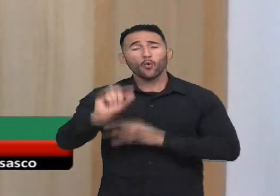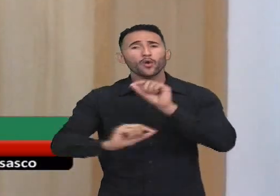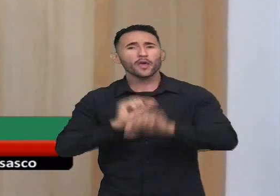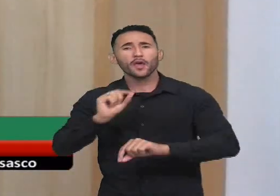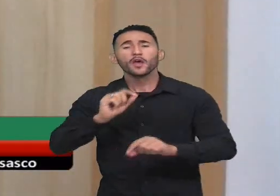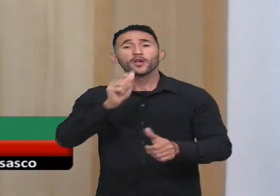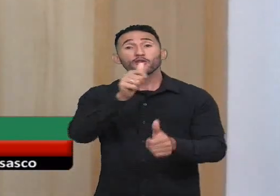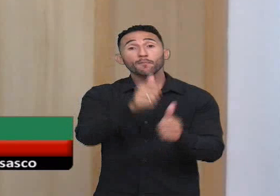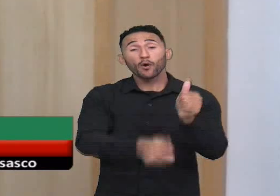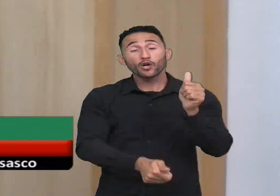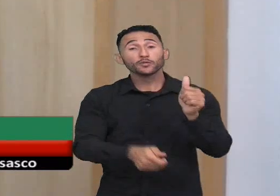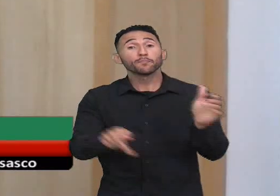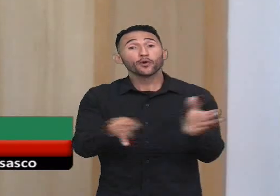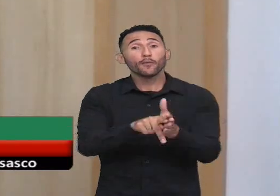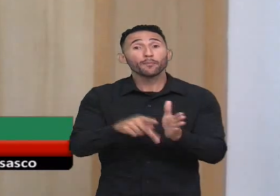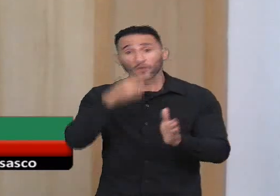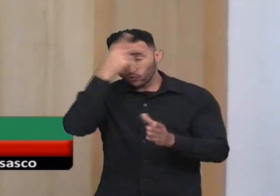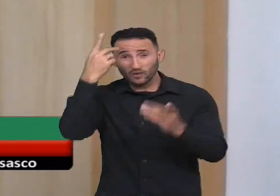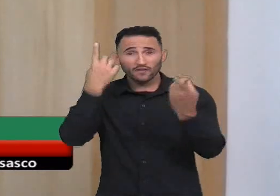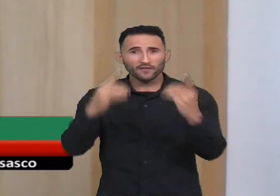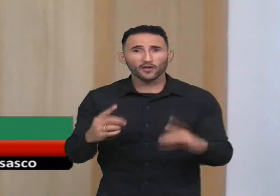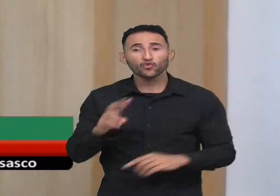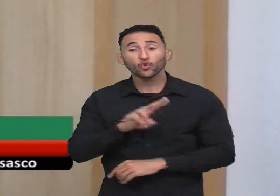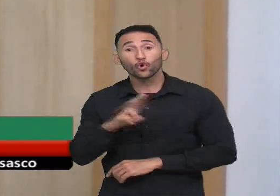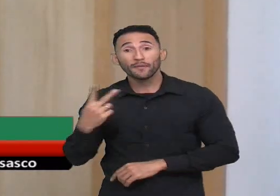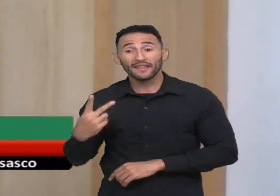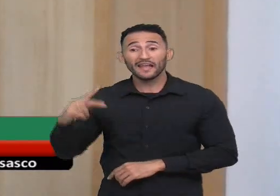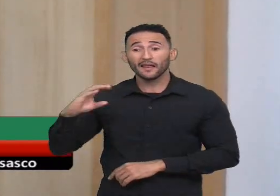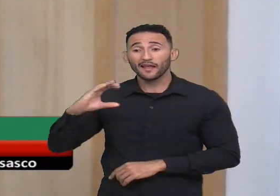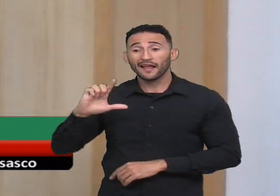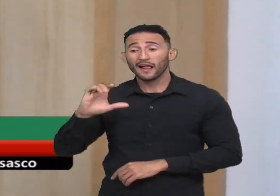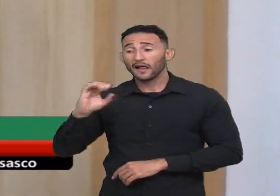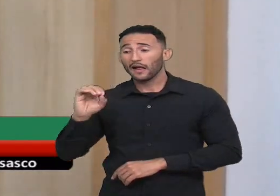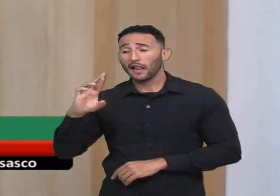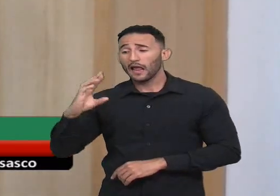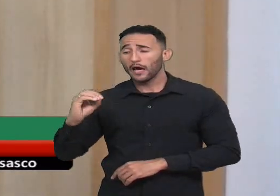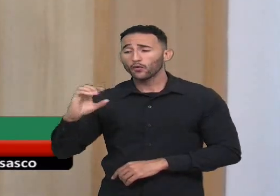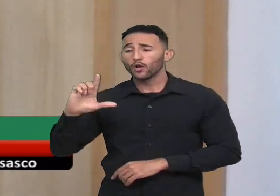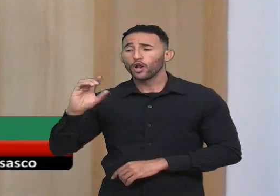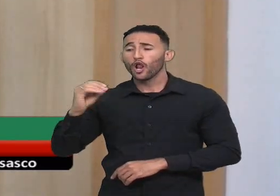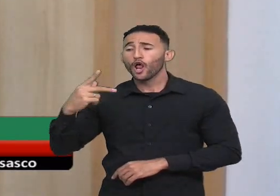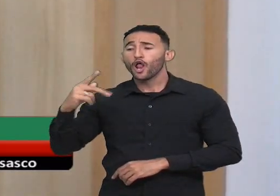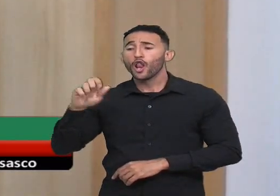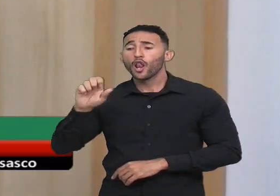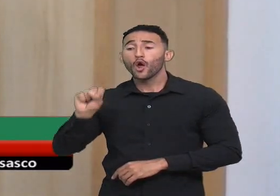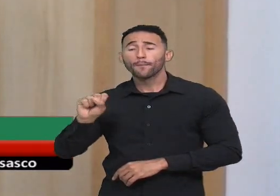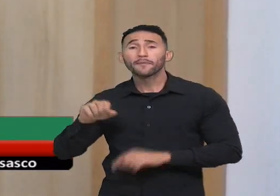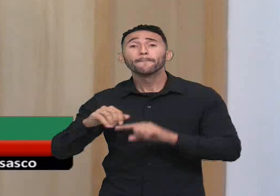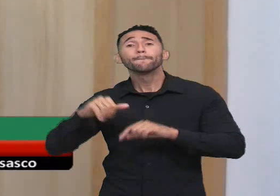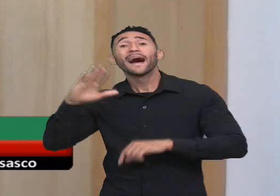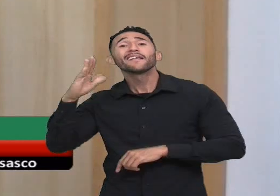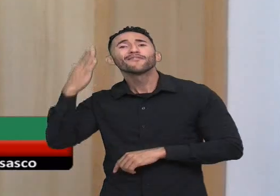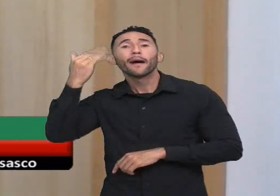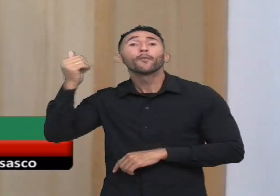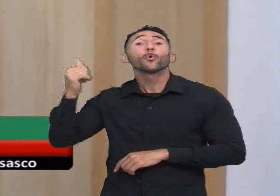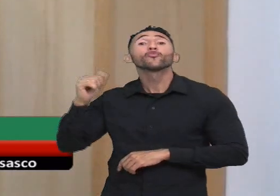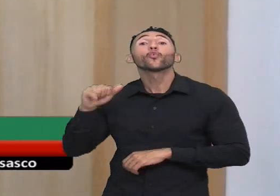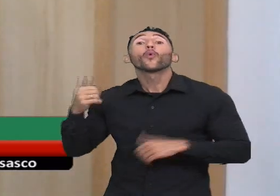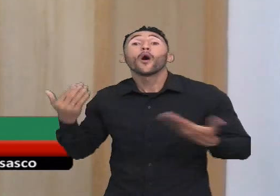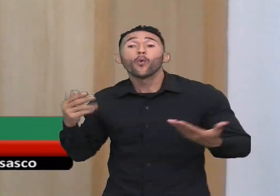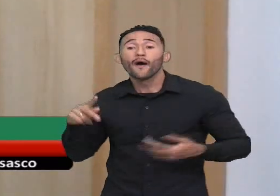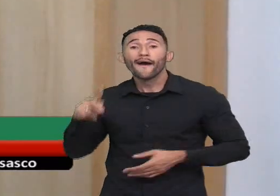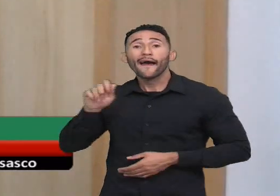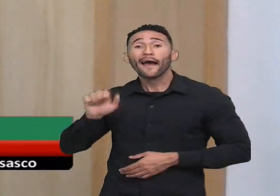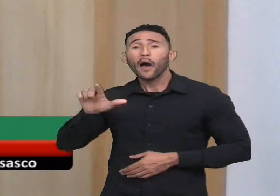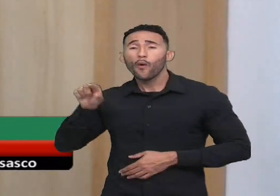esporte PCD. O nome dele é Claro Lopes, mais conhecido como Cal. O Claro Lopes, ele é